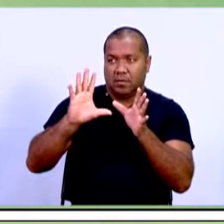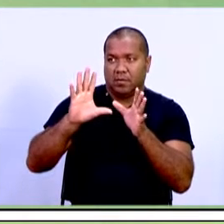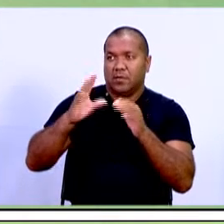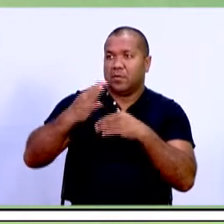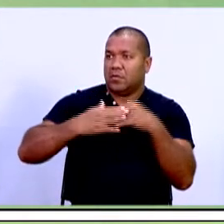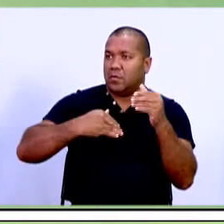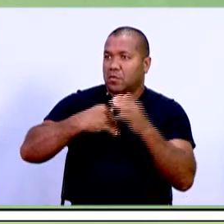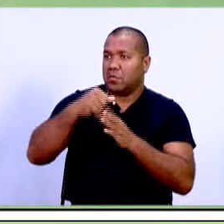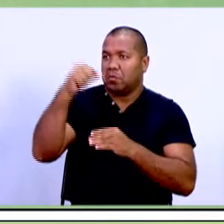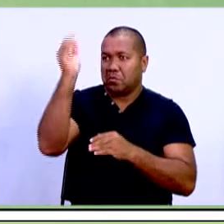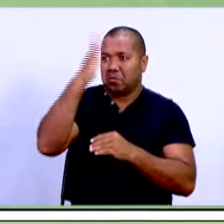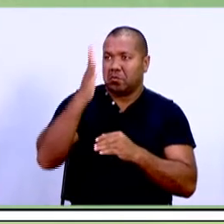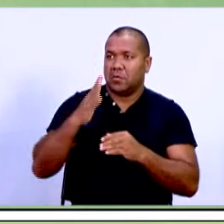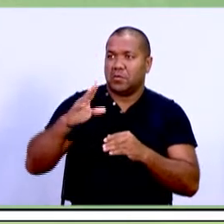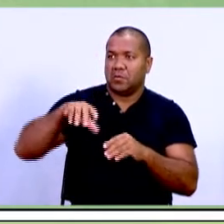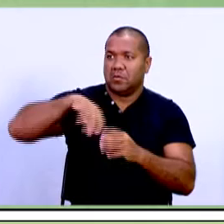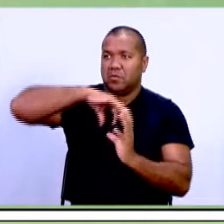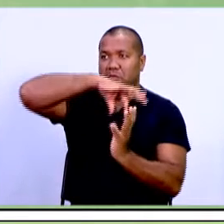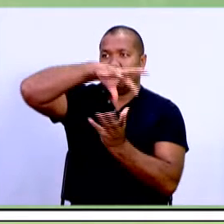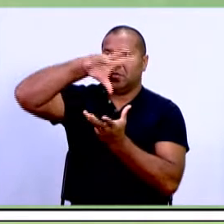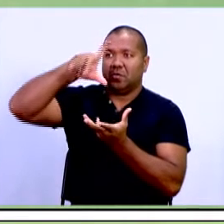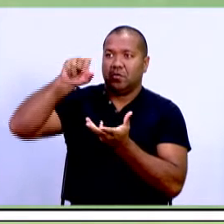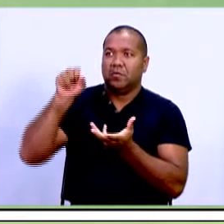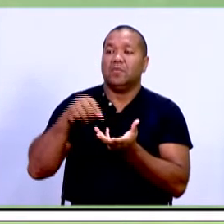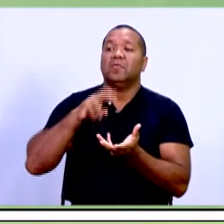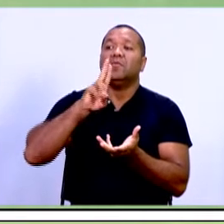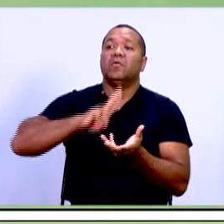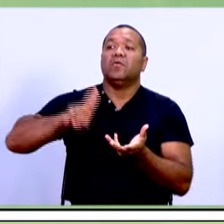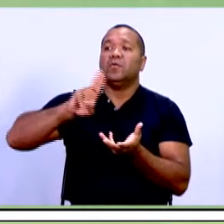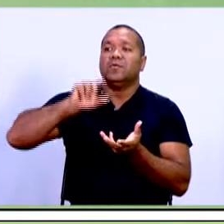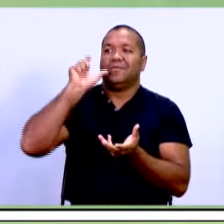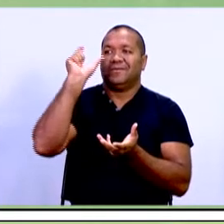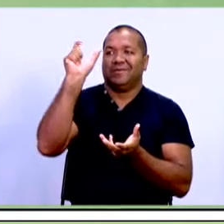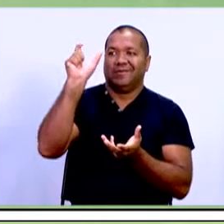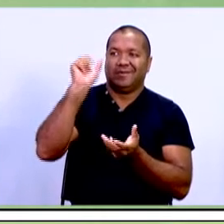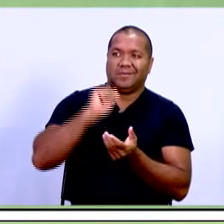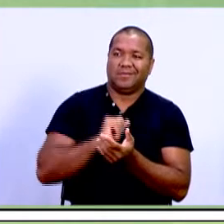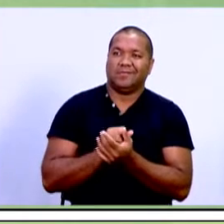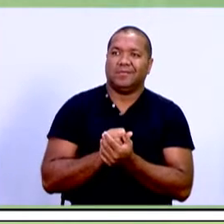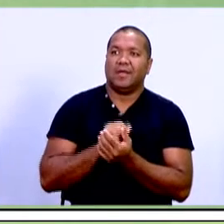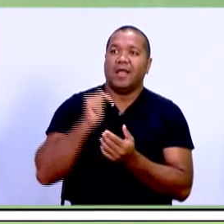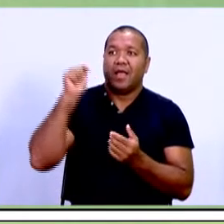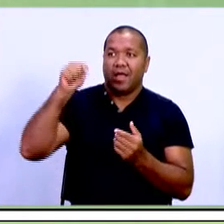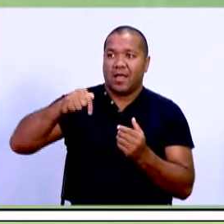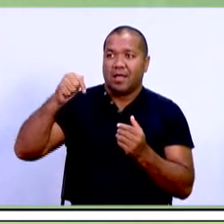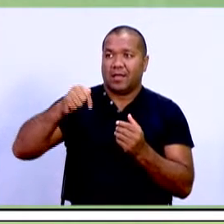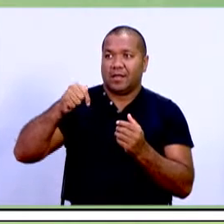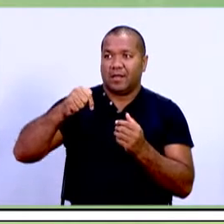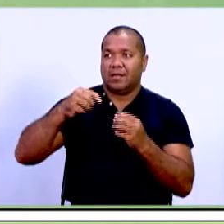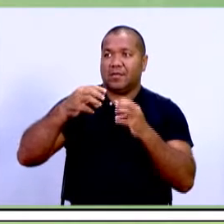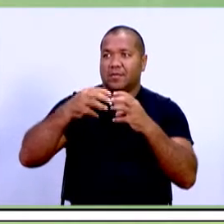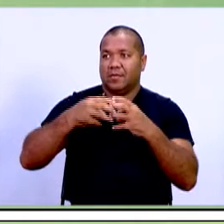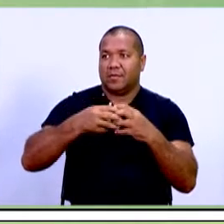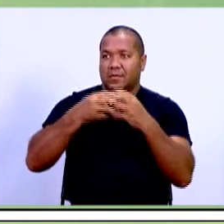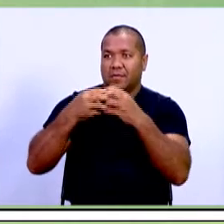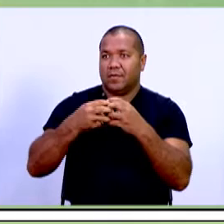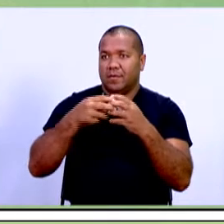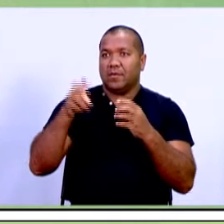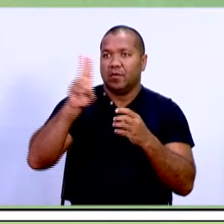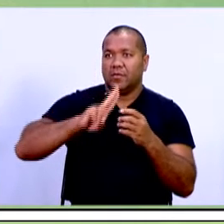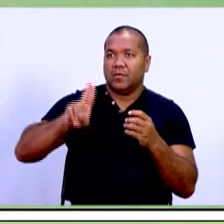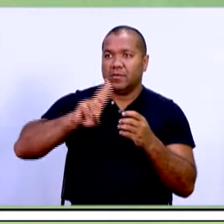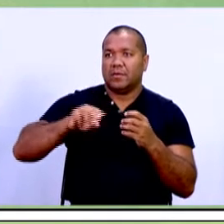profissionais no Brasil e no mundo usam. Aqui no Instituto, nós utilizamos a versão Pentaho Community